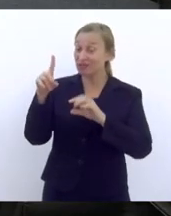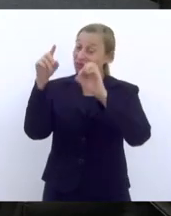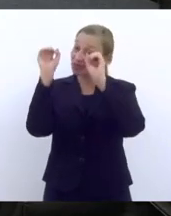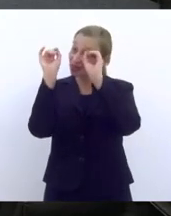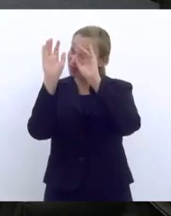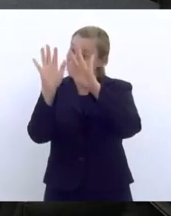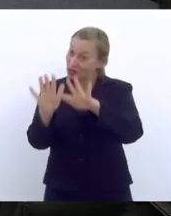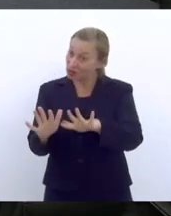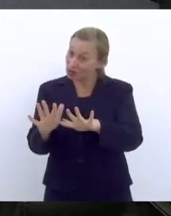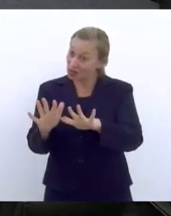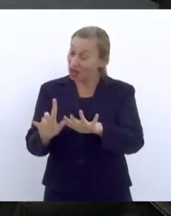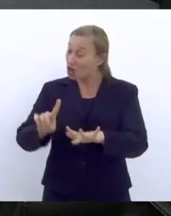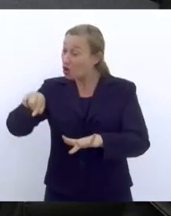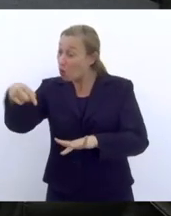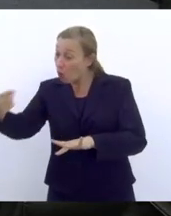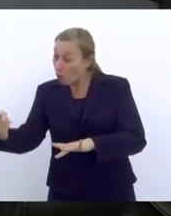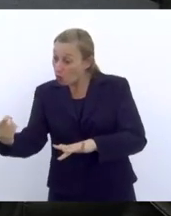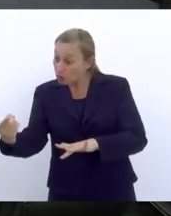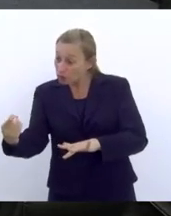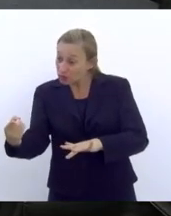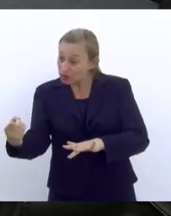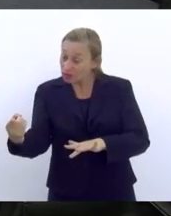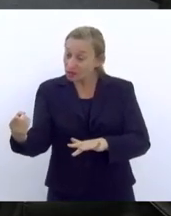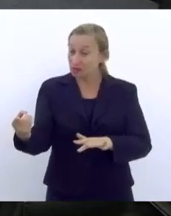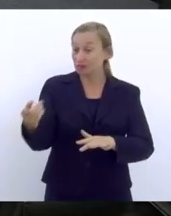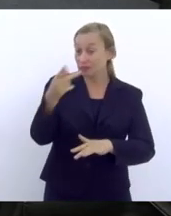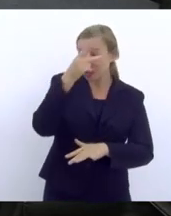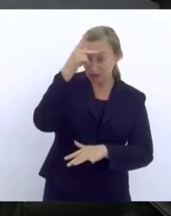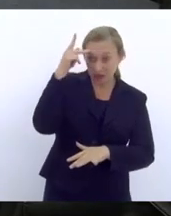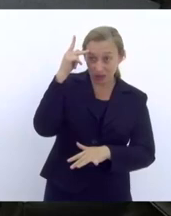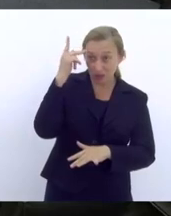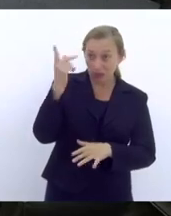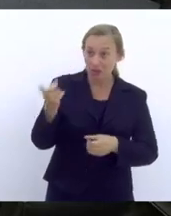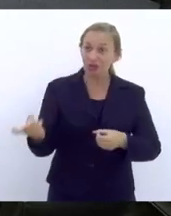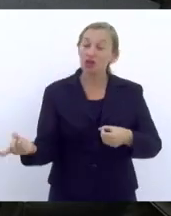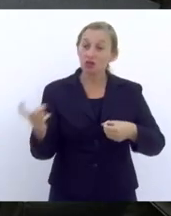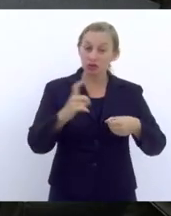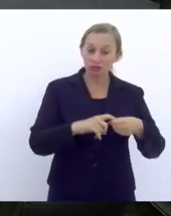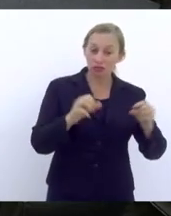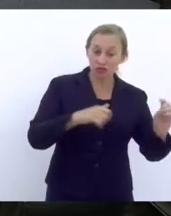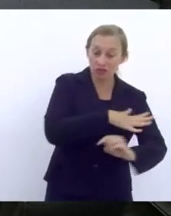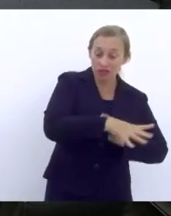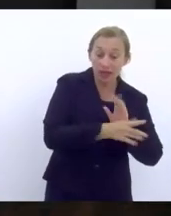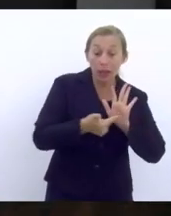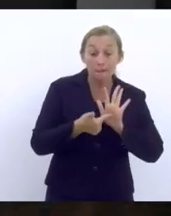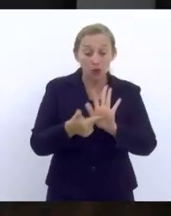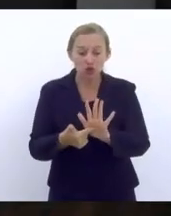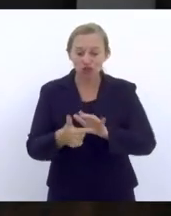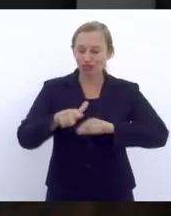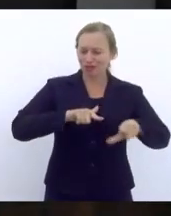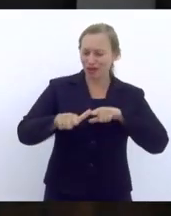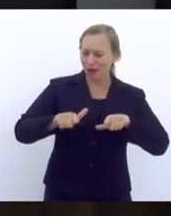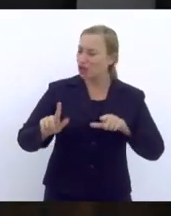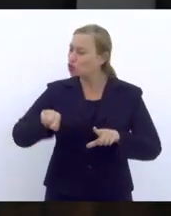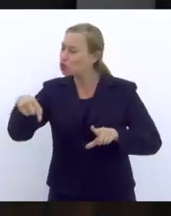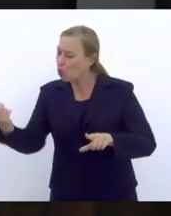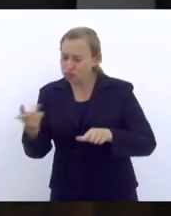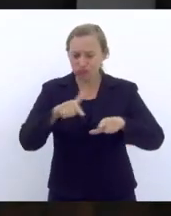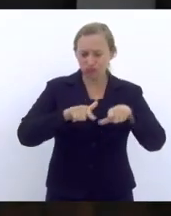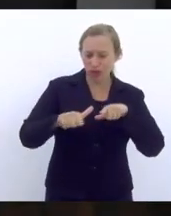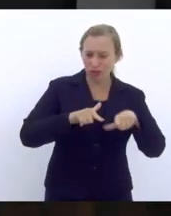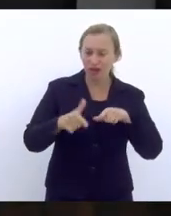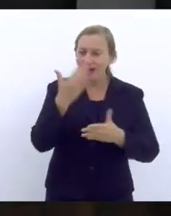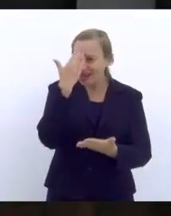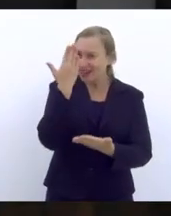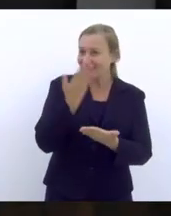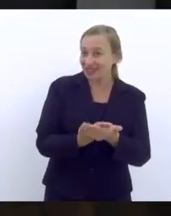possa trazer outros sábios e ressocializar outros jovens, mostrando que esse trabalho, muitos outros trabalhos,